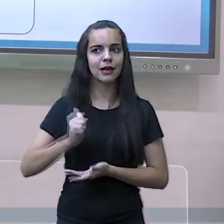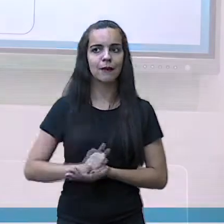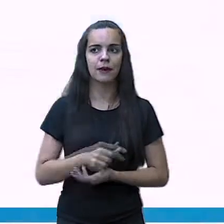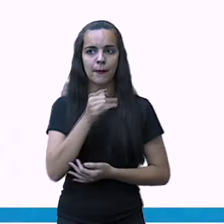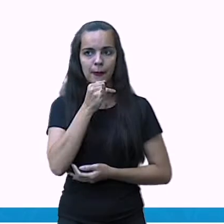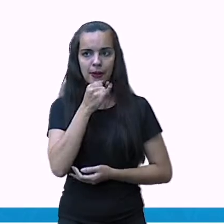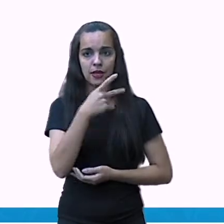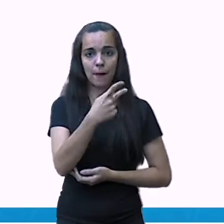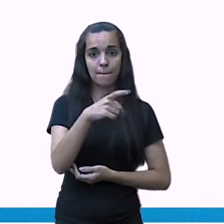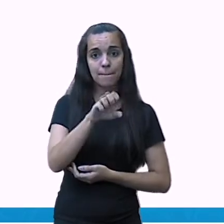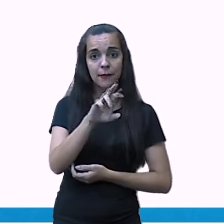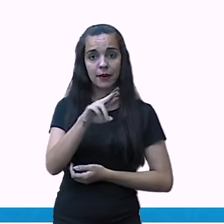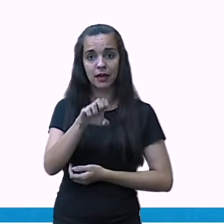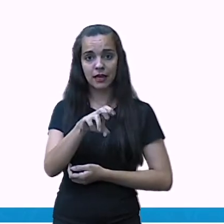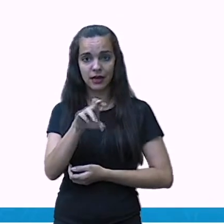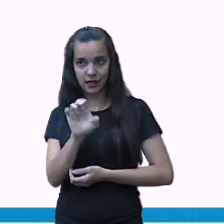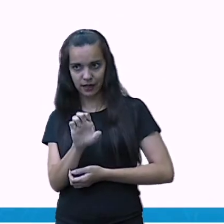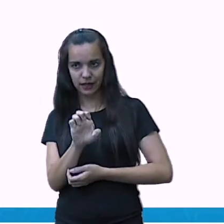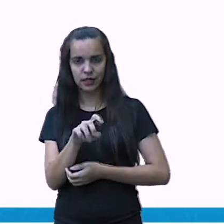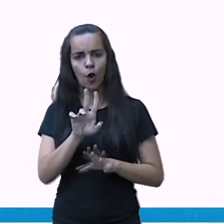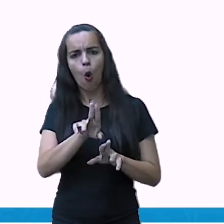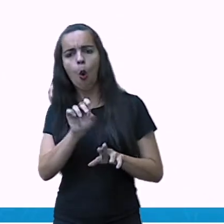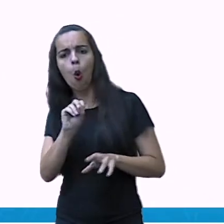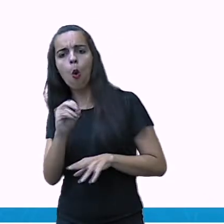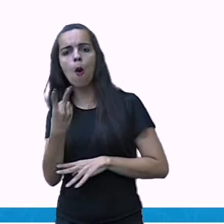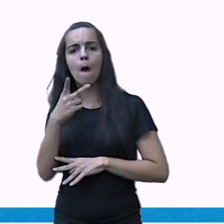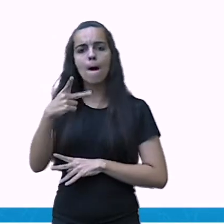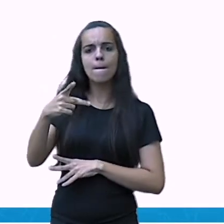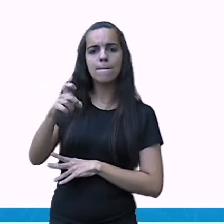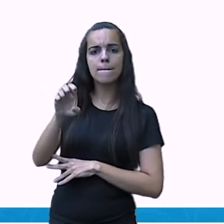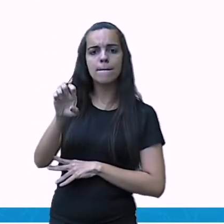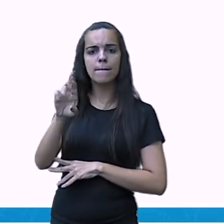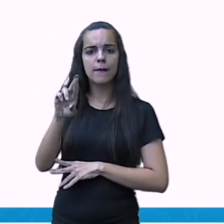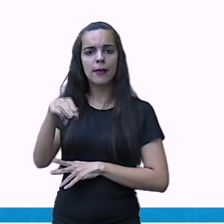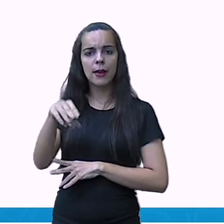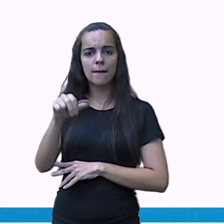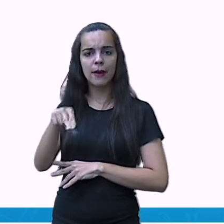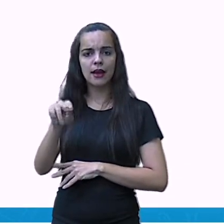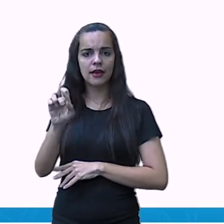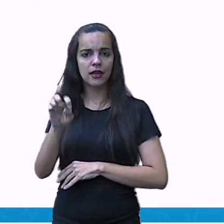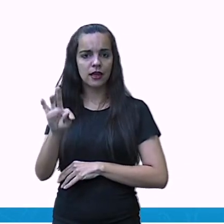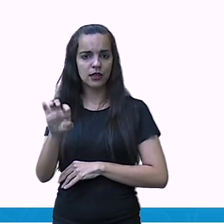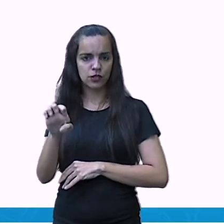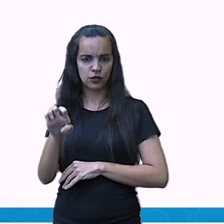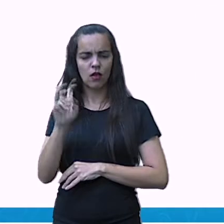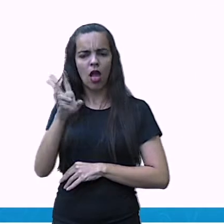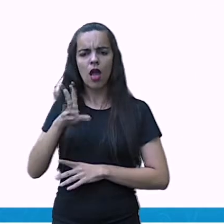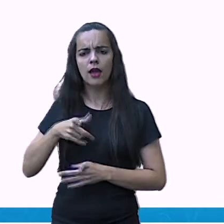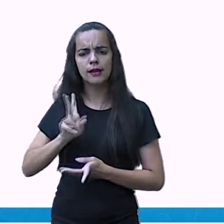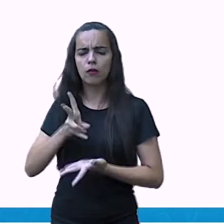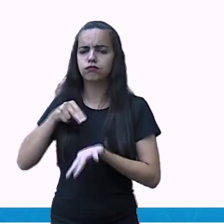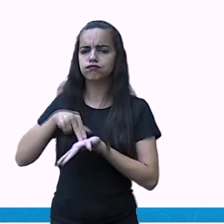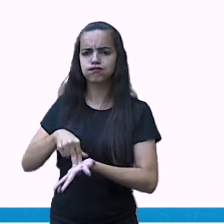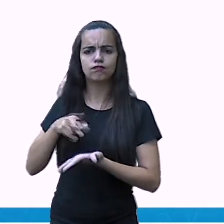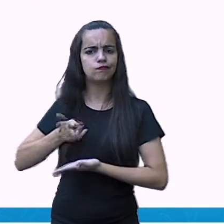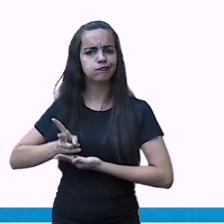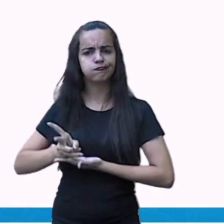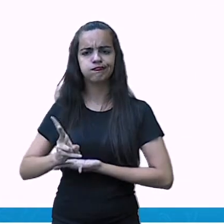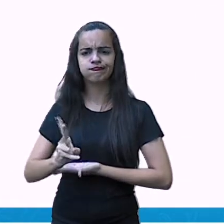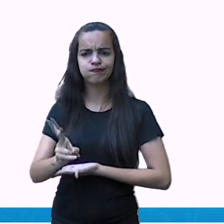é perene ou permanente. São os rios que apresentam volume de água o ano